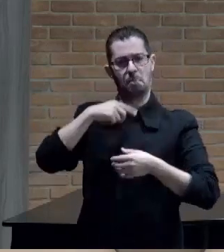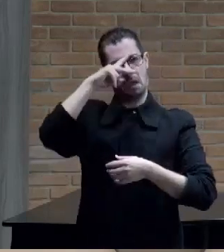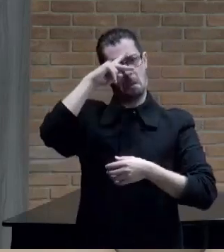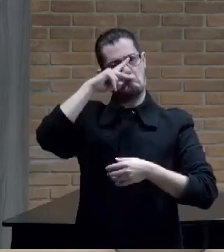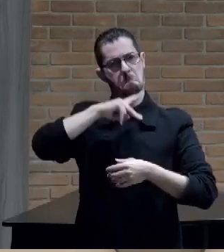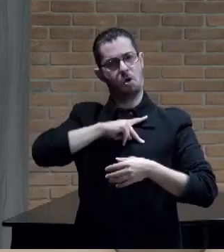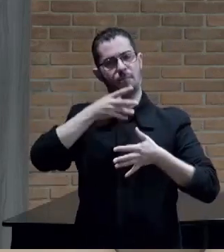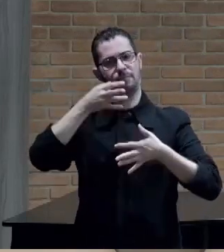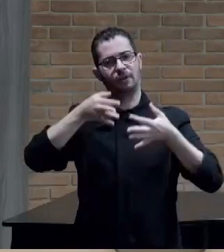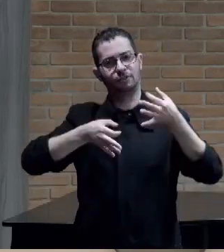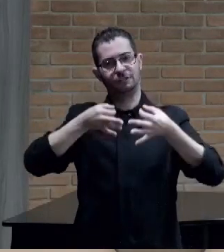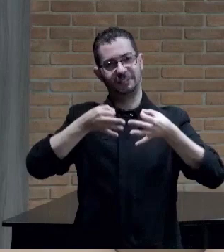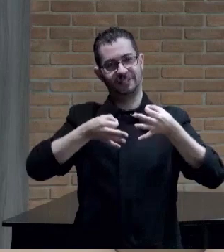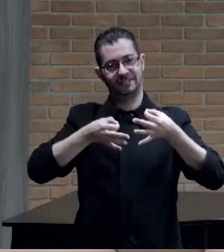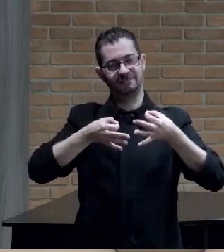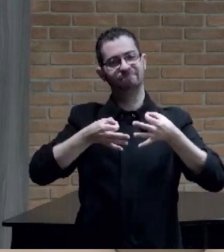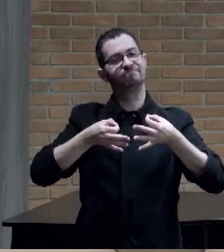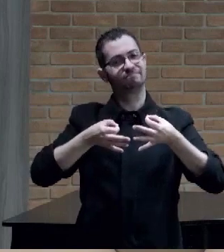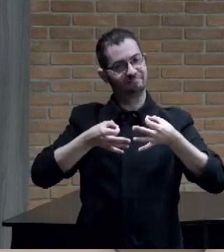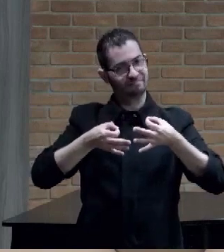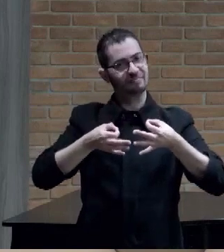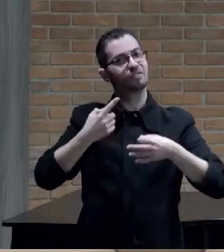nós não estamos fazendo isso?